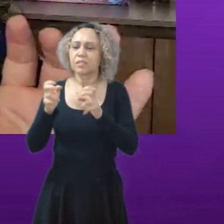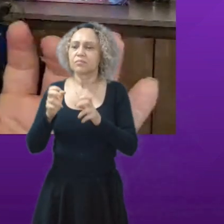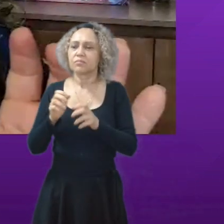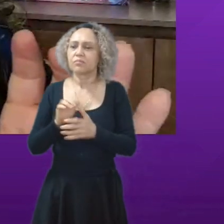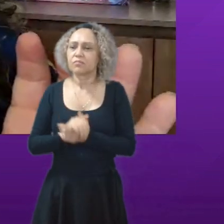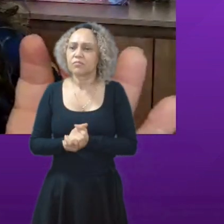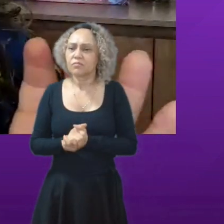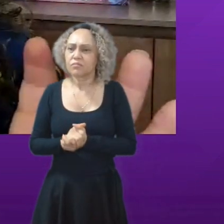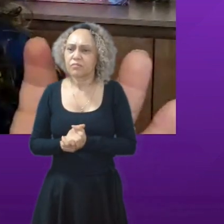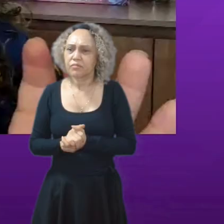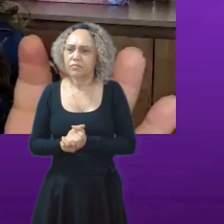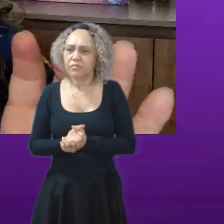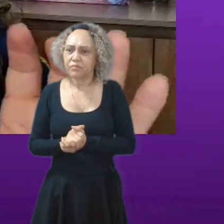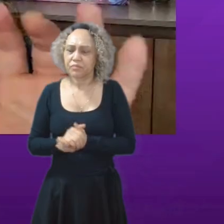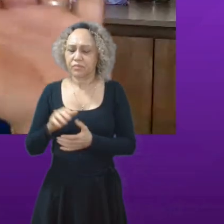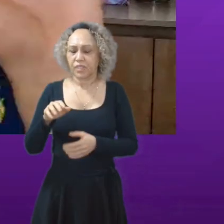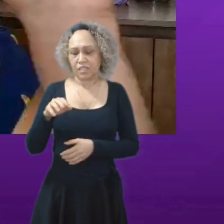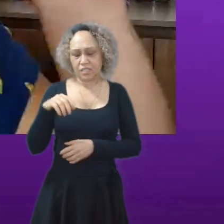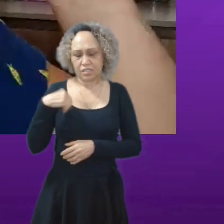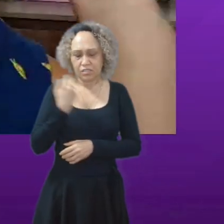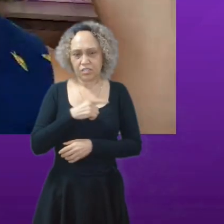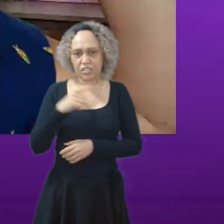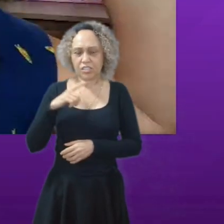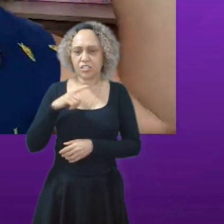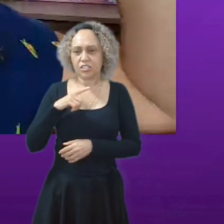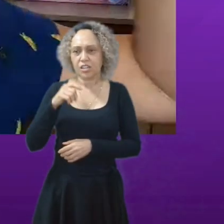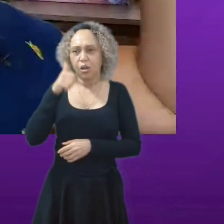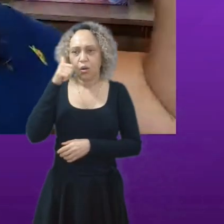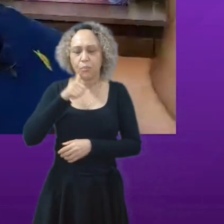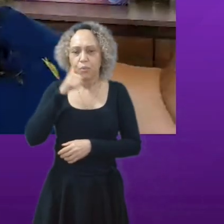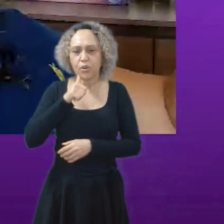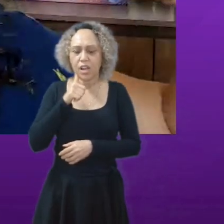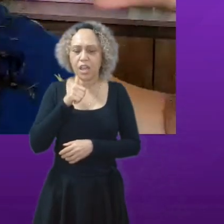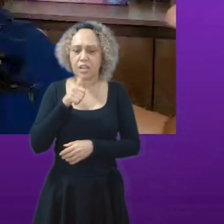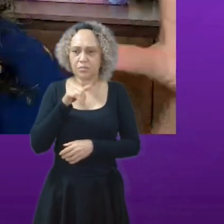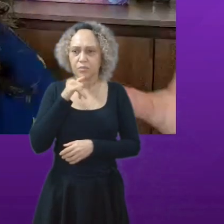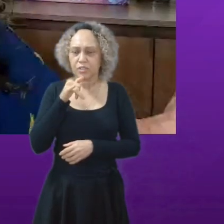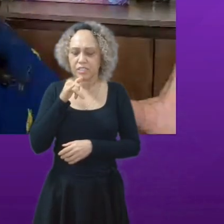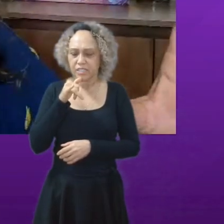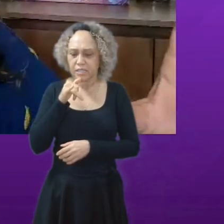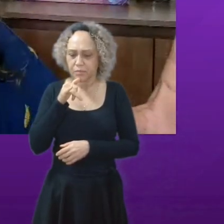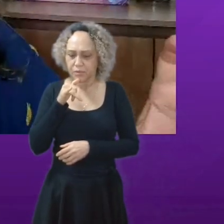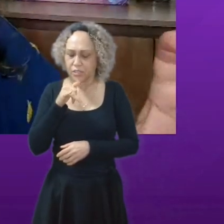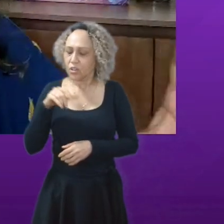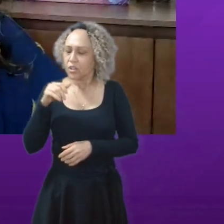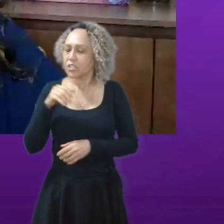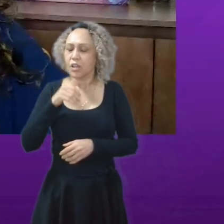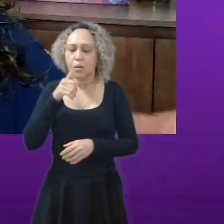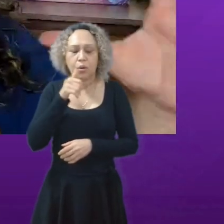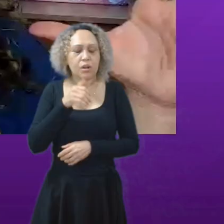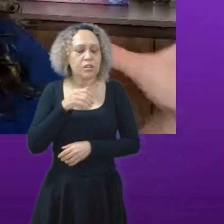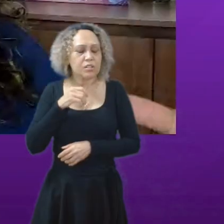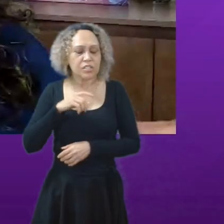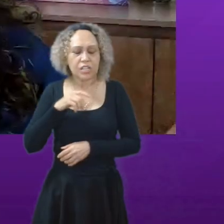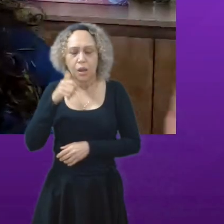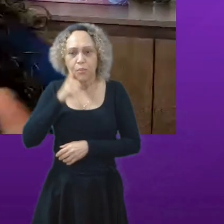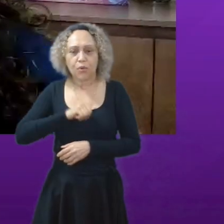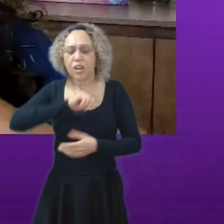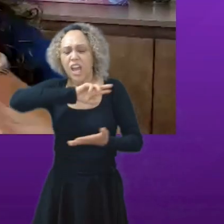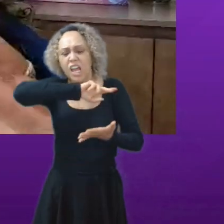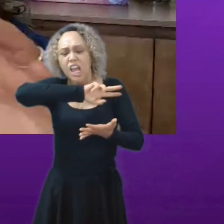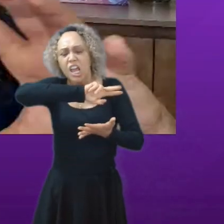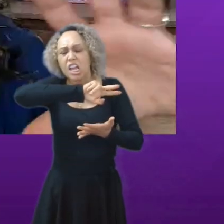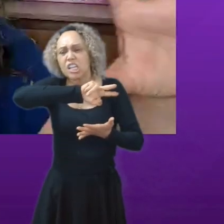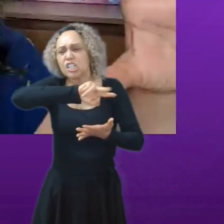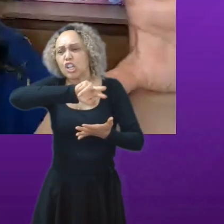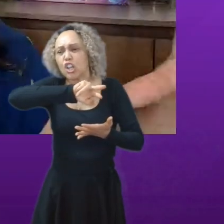tinha de mulheres catadoras de resíduos a doutoras em direito digital. E a gente foi entender o que